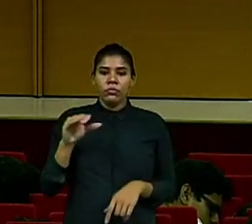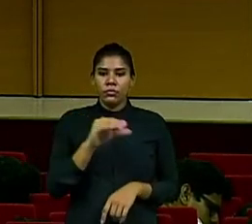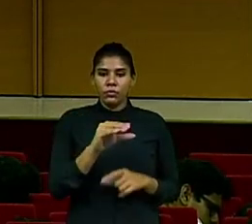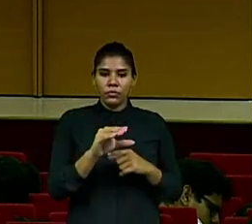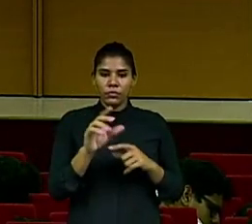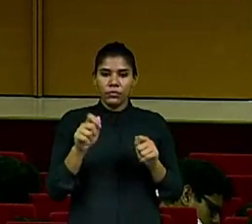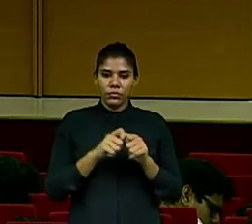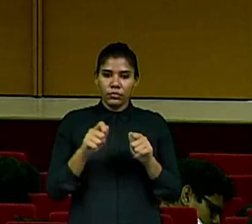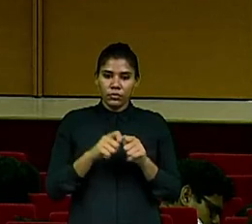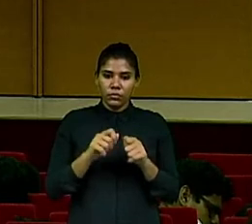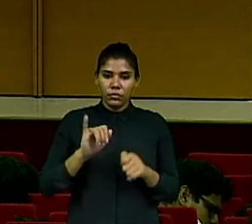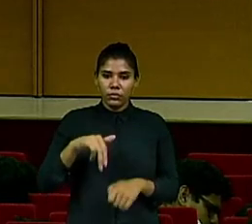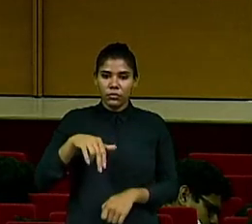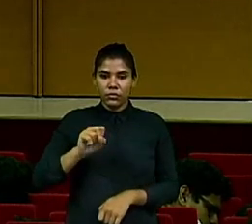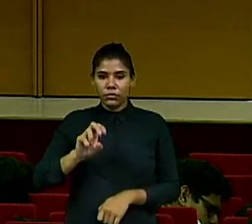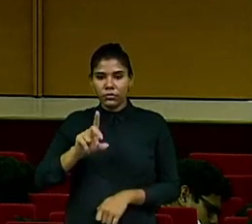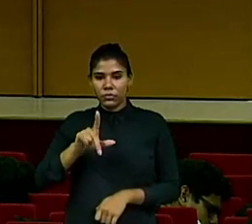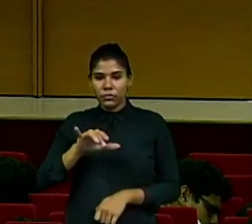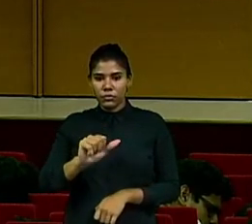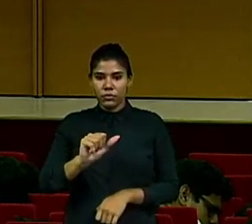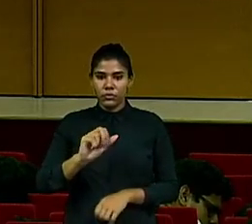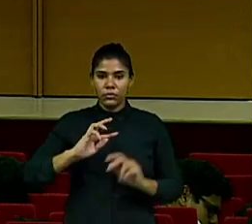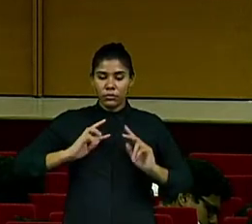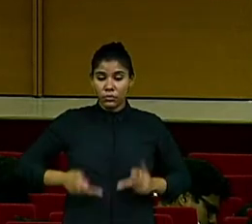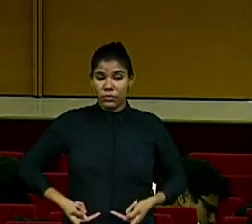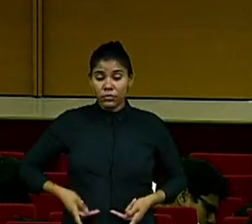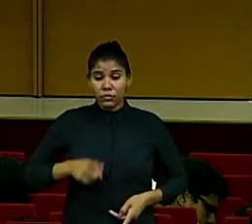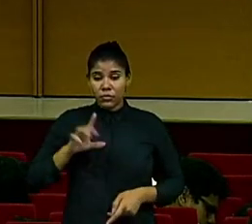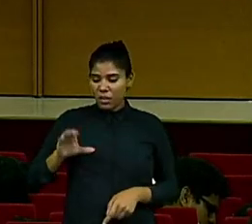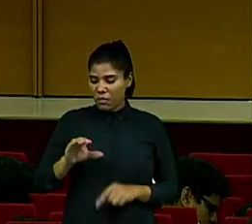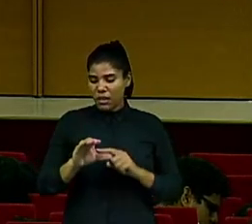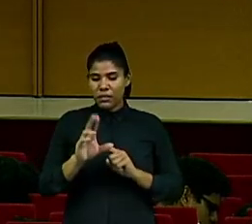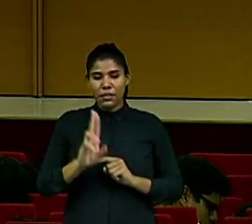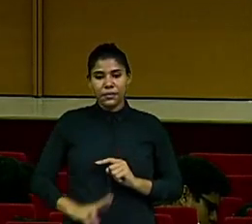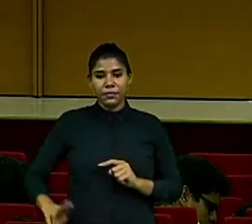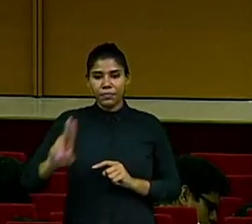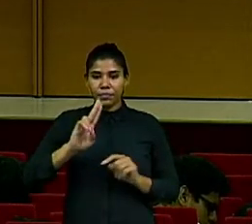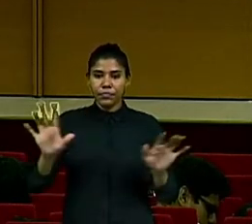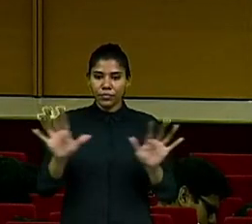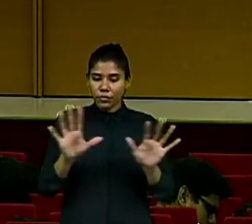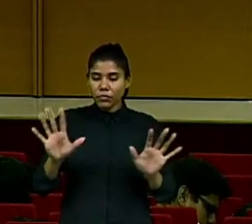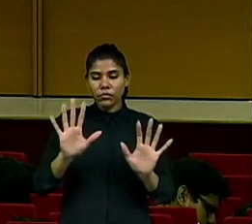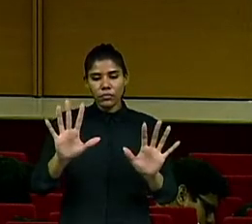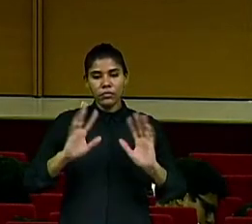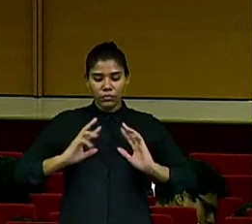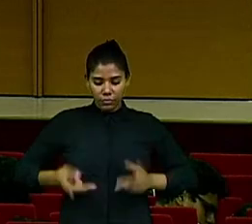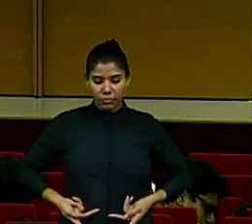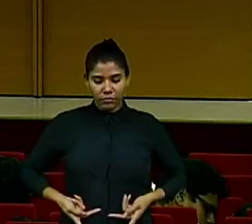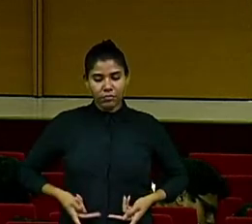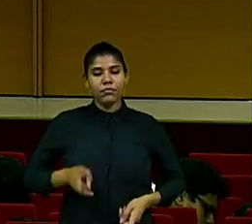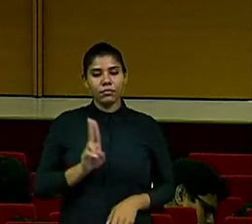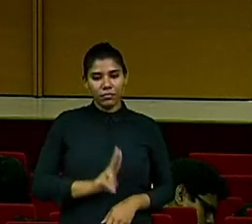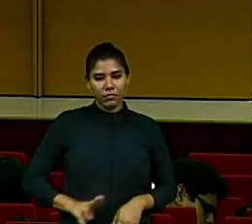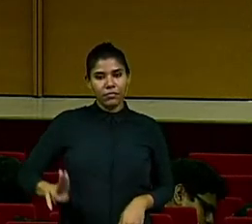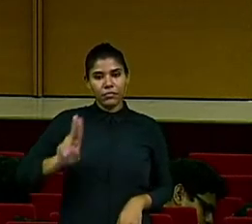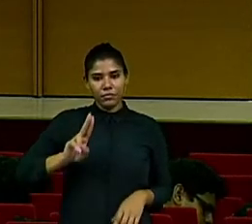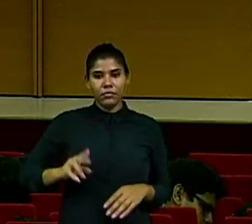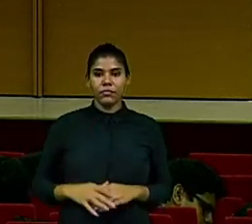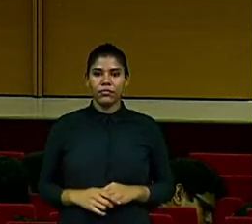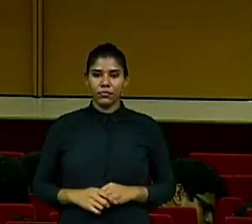humana para bactéria não mas o ser humano vai lá Tira